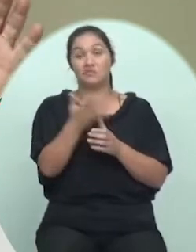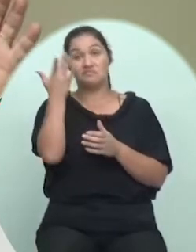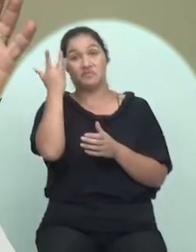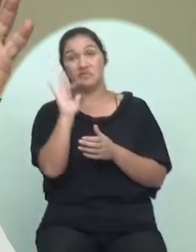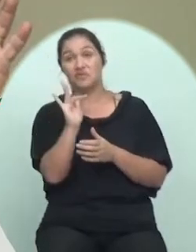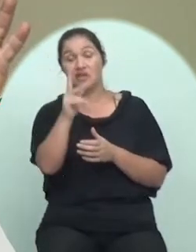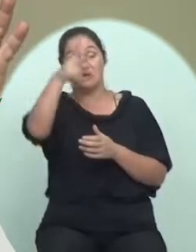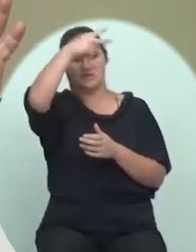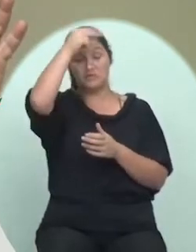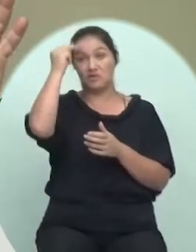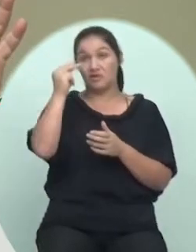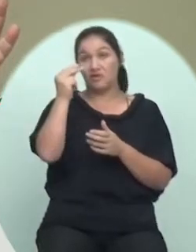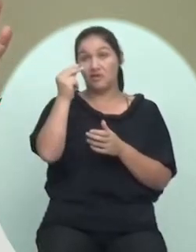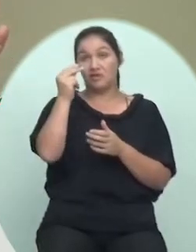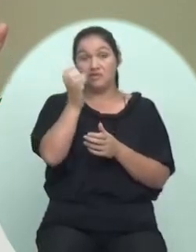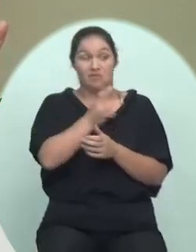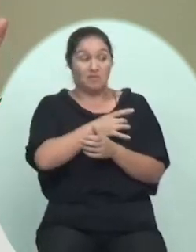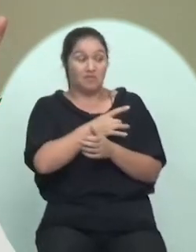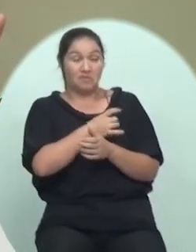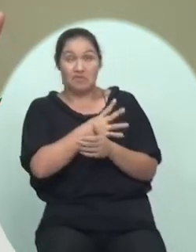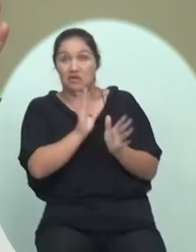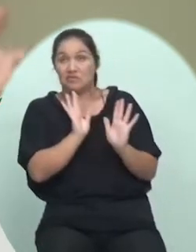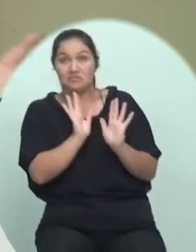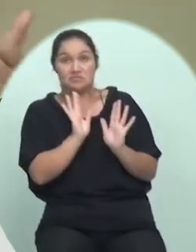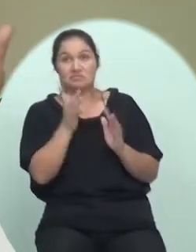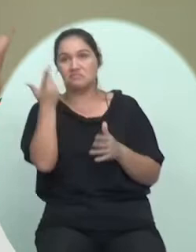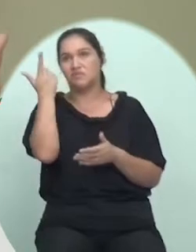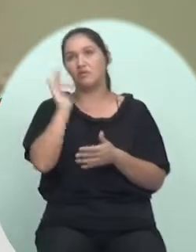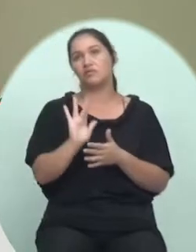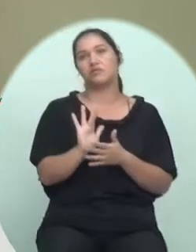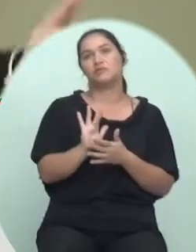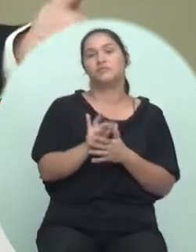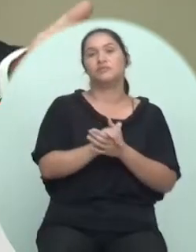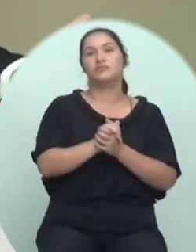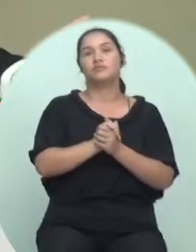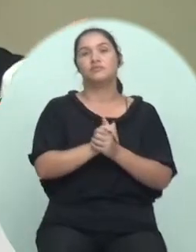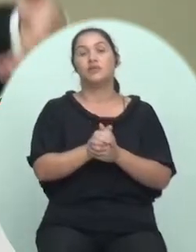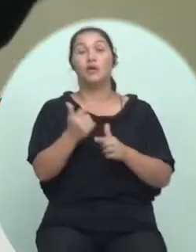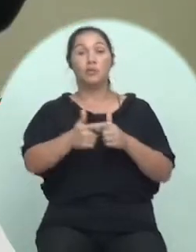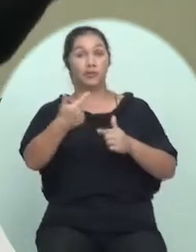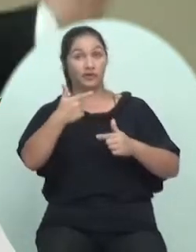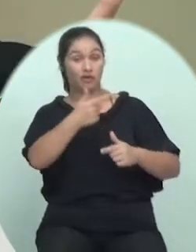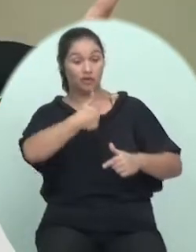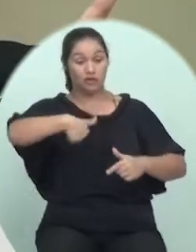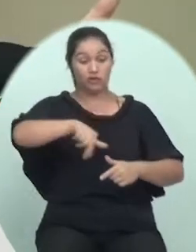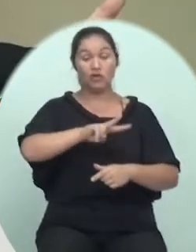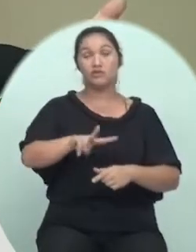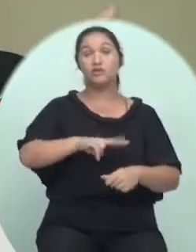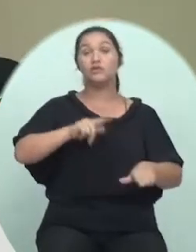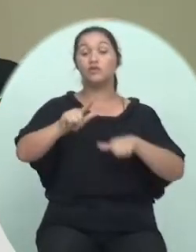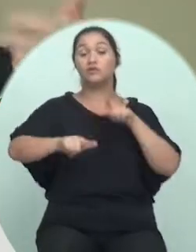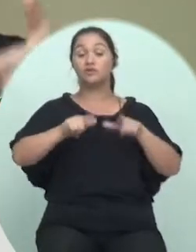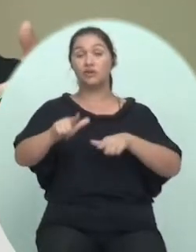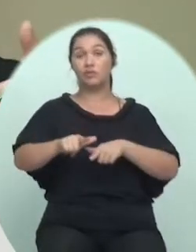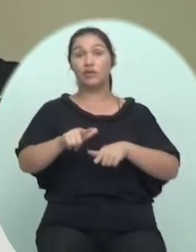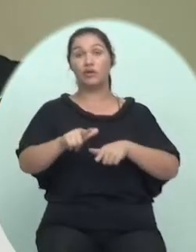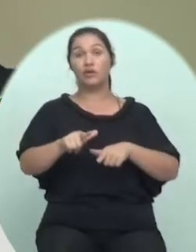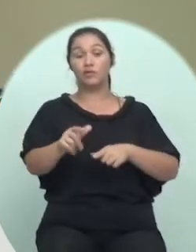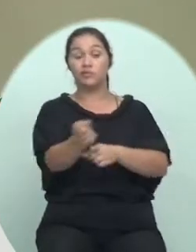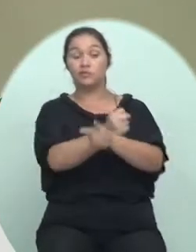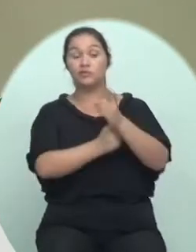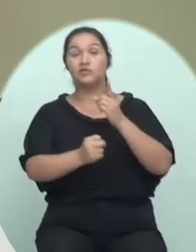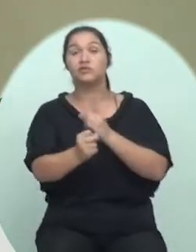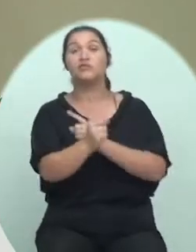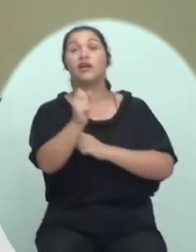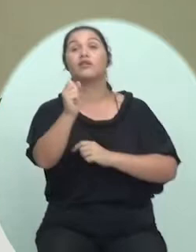defender... Certo? Defender a população. Nosso caso aqui, nós estamos trabalhando para a população, devemos defender a população. Estamos aqui do povo pelo